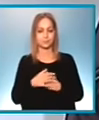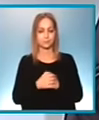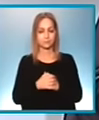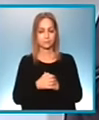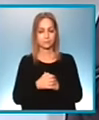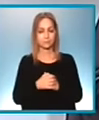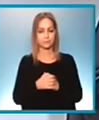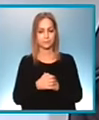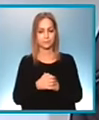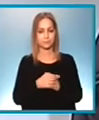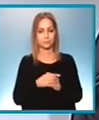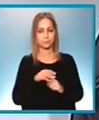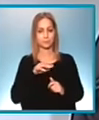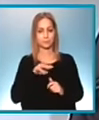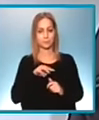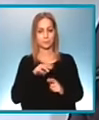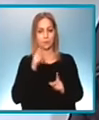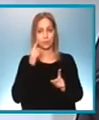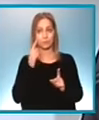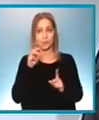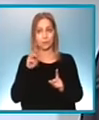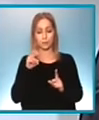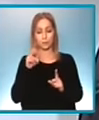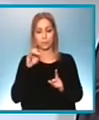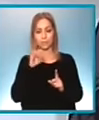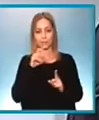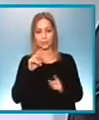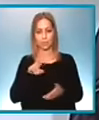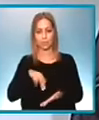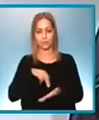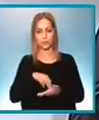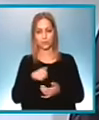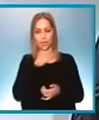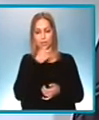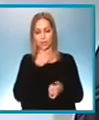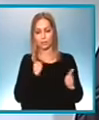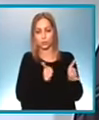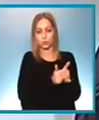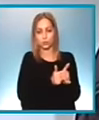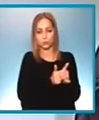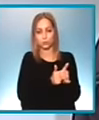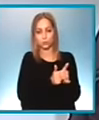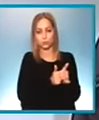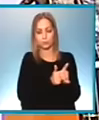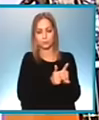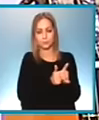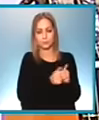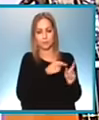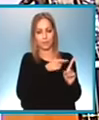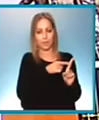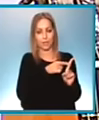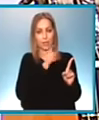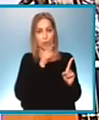E a Maia está a cantar, vê a Marisa. A Marisa levanta-se, canta com ela. Portanto, meio fado. Esta menina